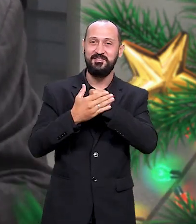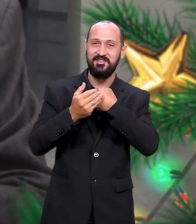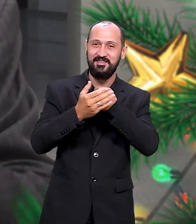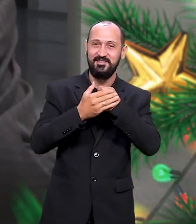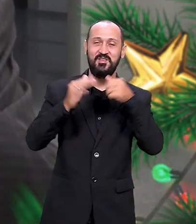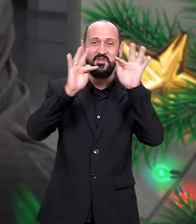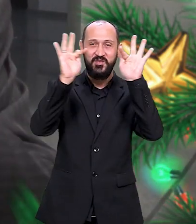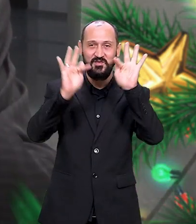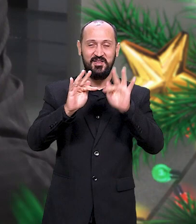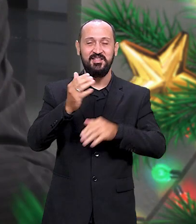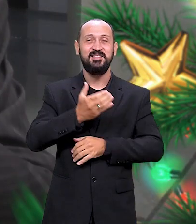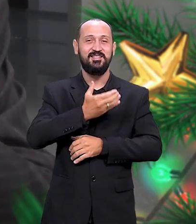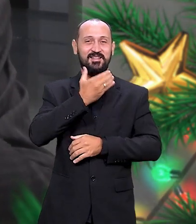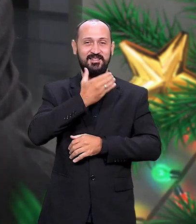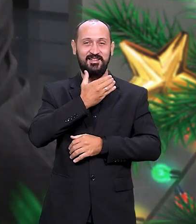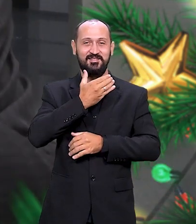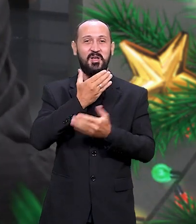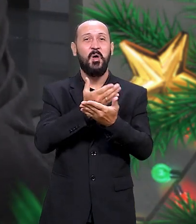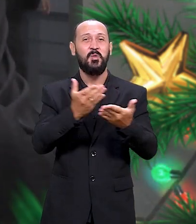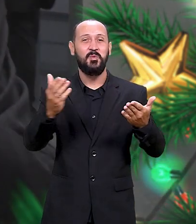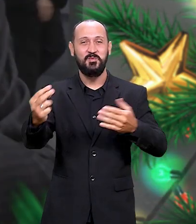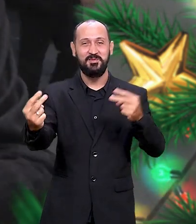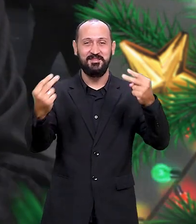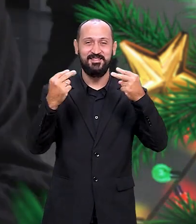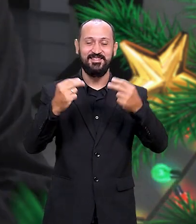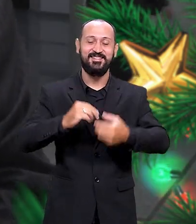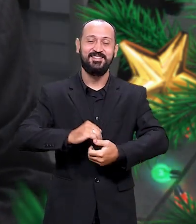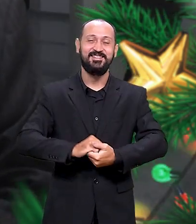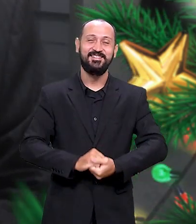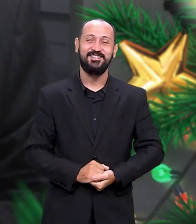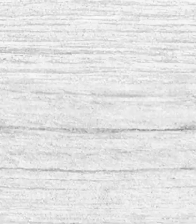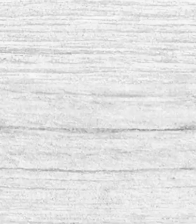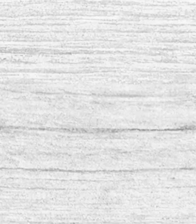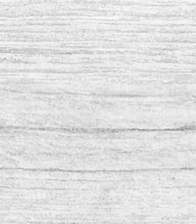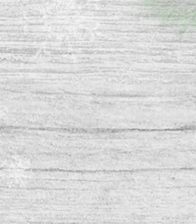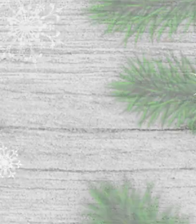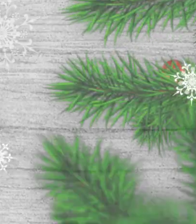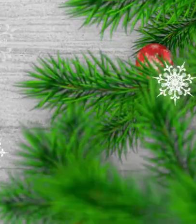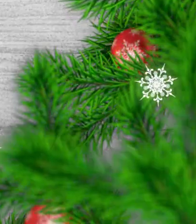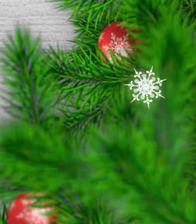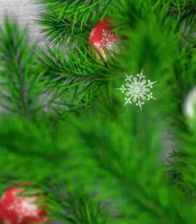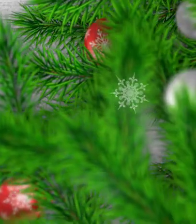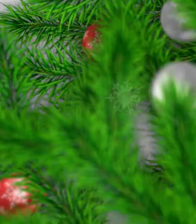abraço e de carinho. Feliz Natal a todos que nos assistem. Música.